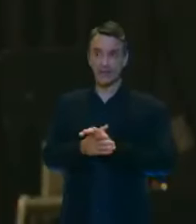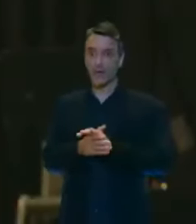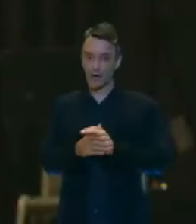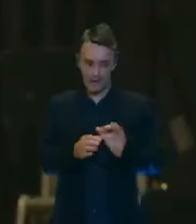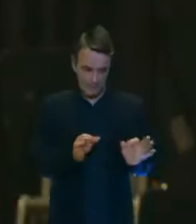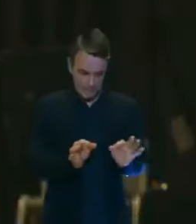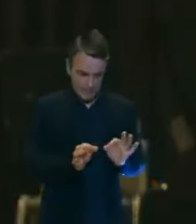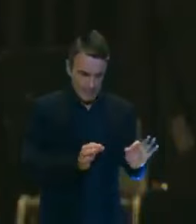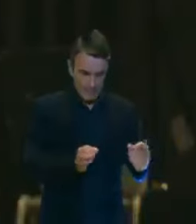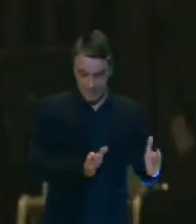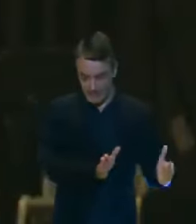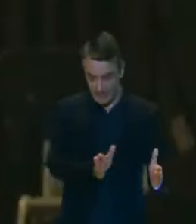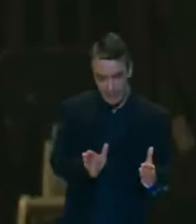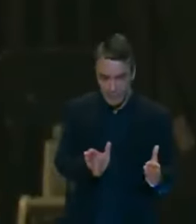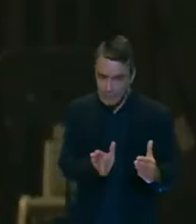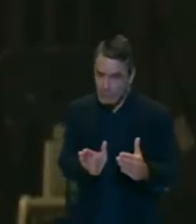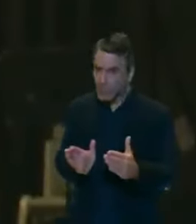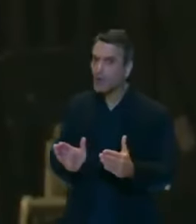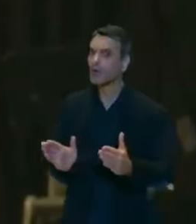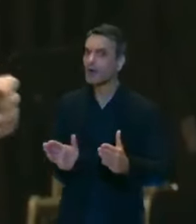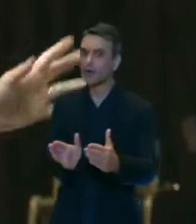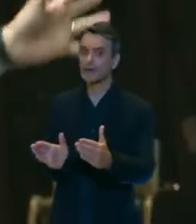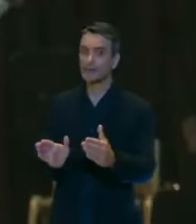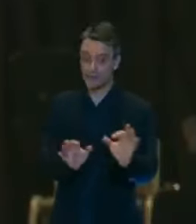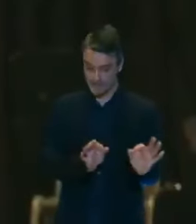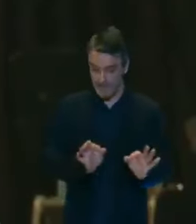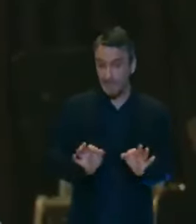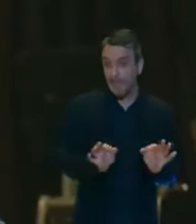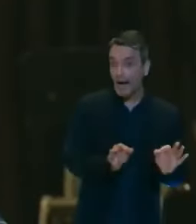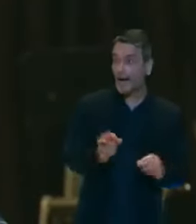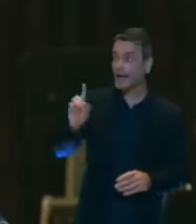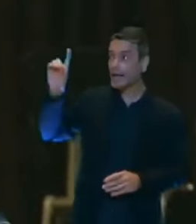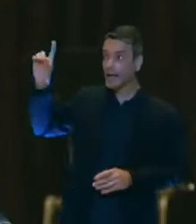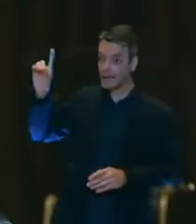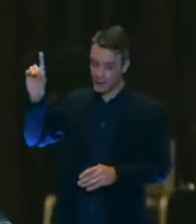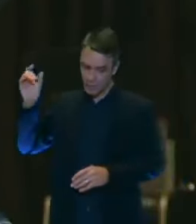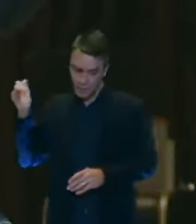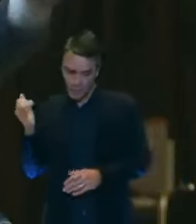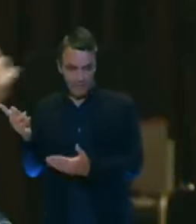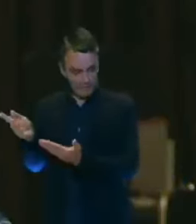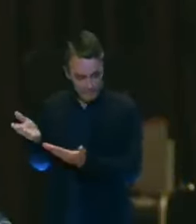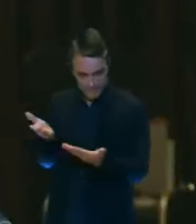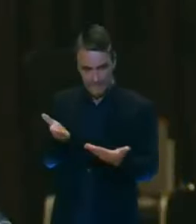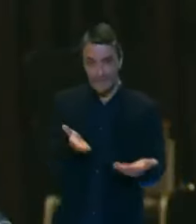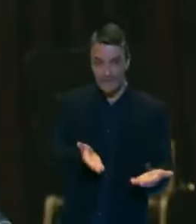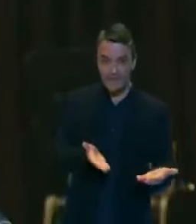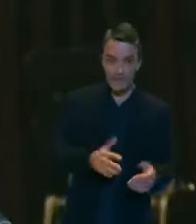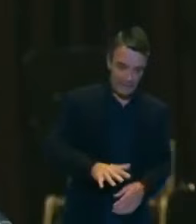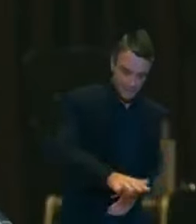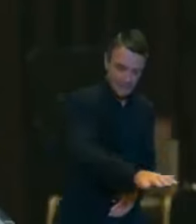preparem o caminho, preparem as estradas, eu vou visitar vocês.